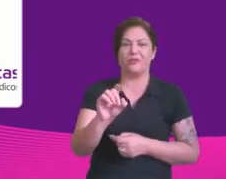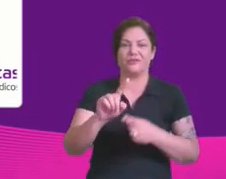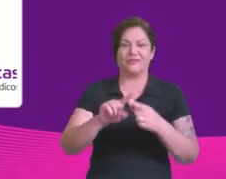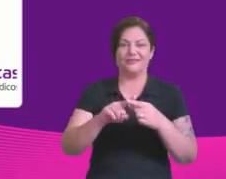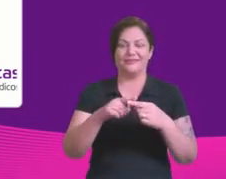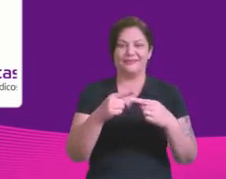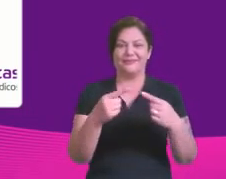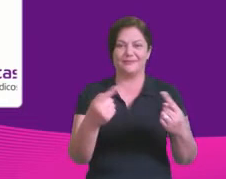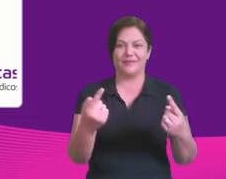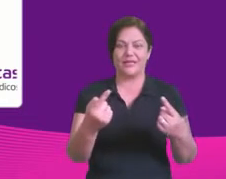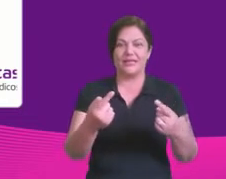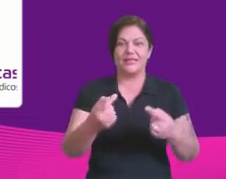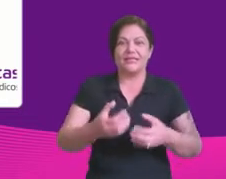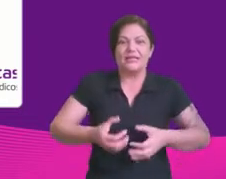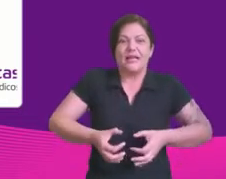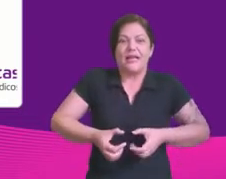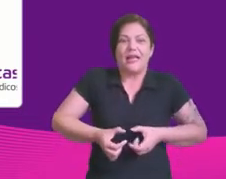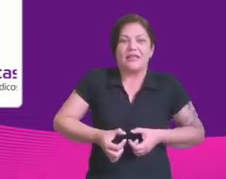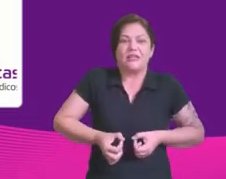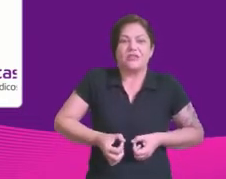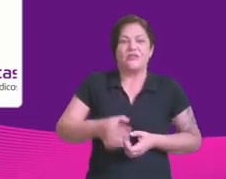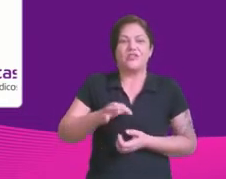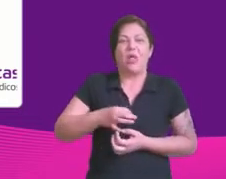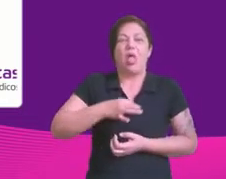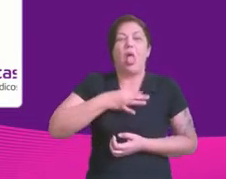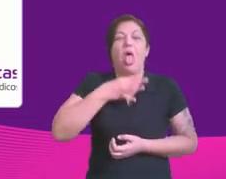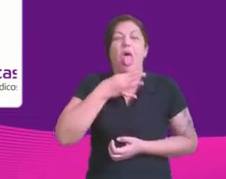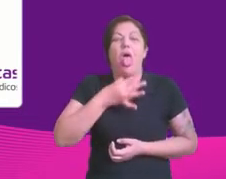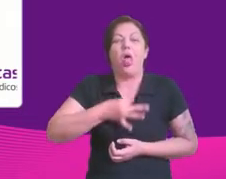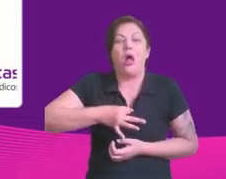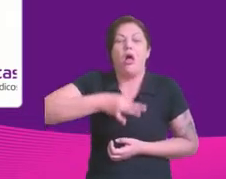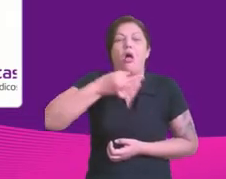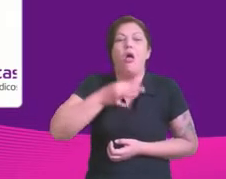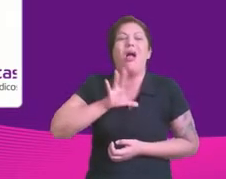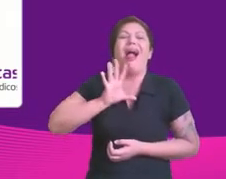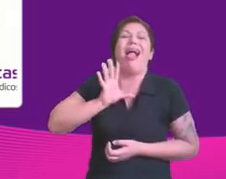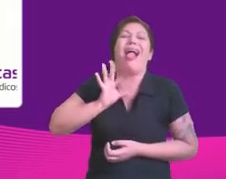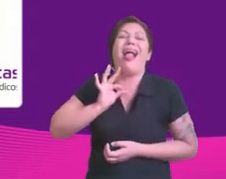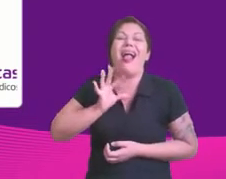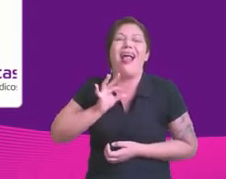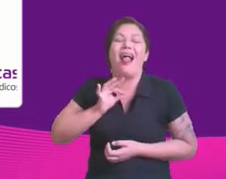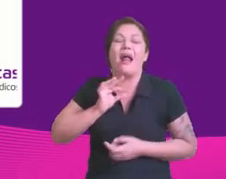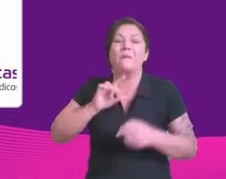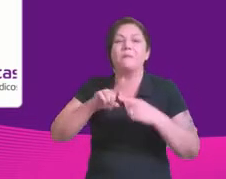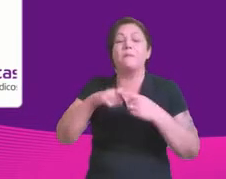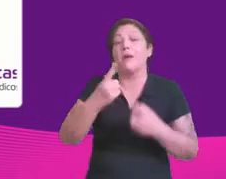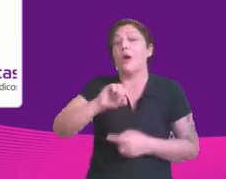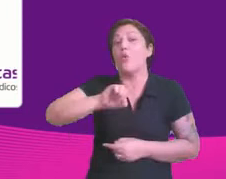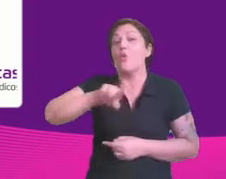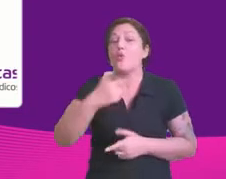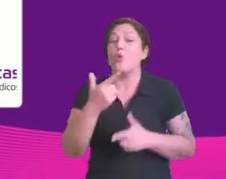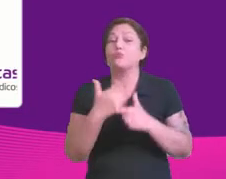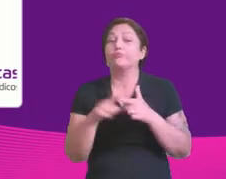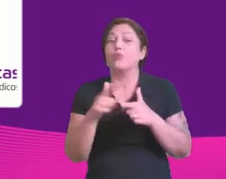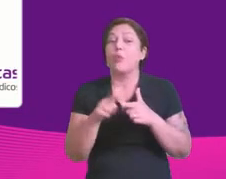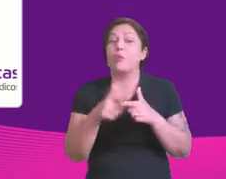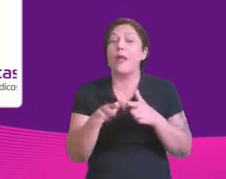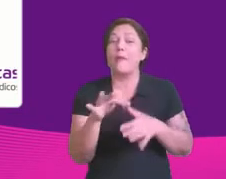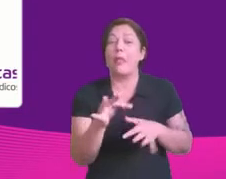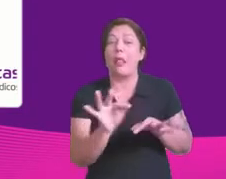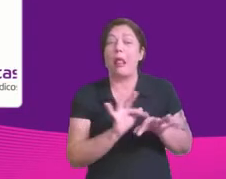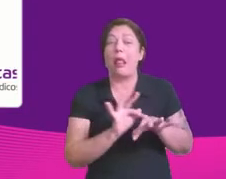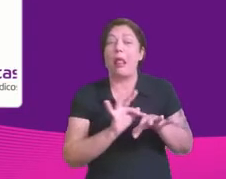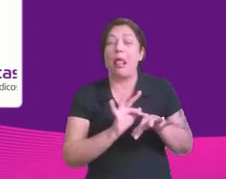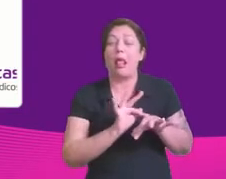por refluxo e aquela outra elevação, cicatriz rósea, provavelmente relacionada também